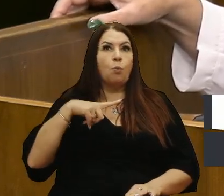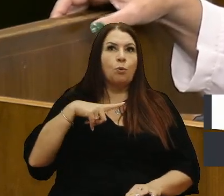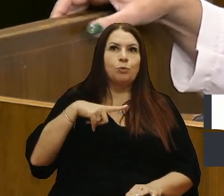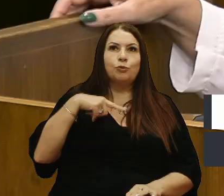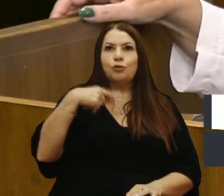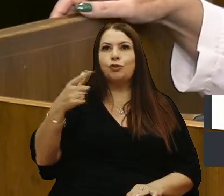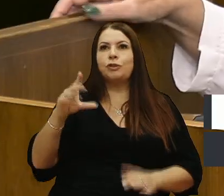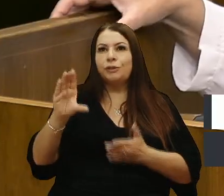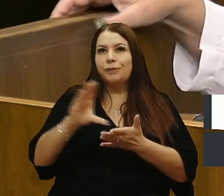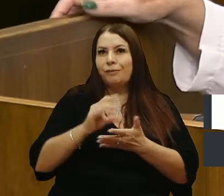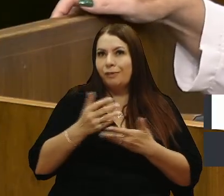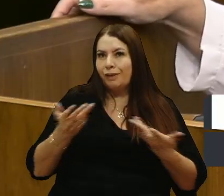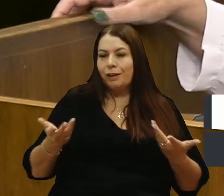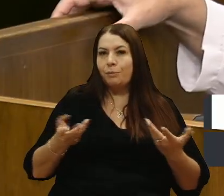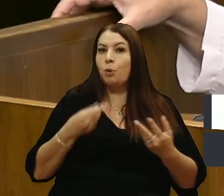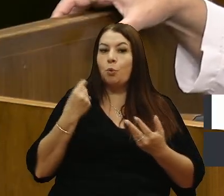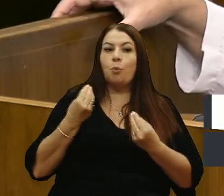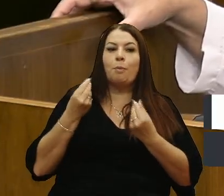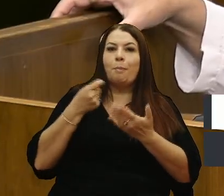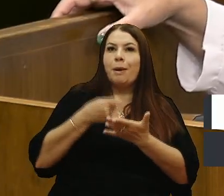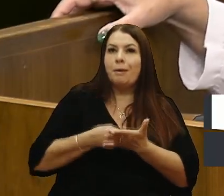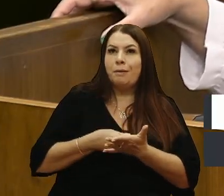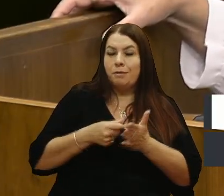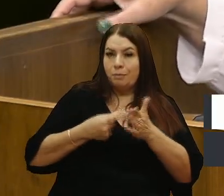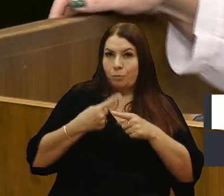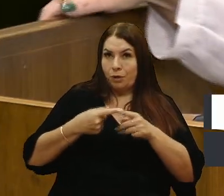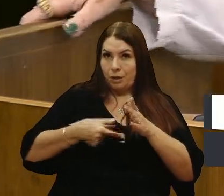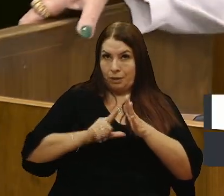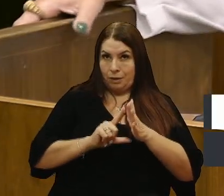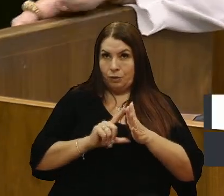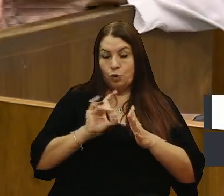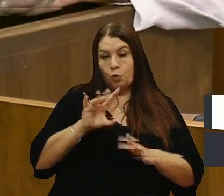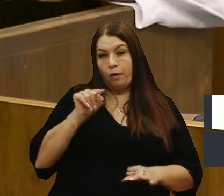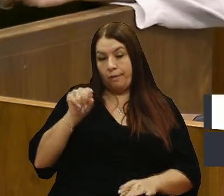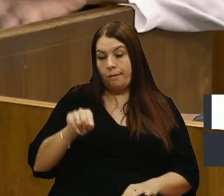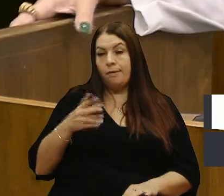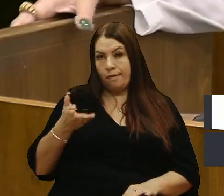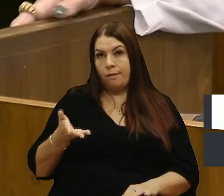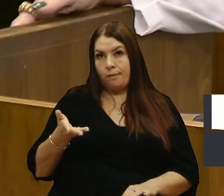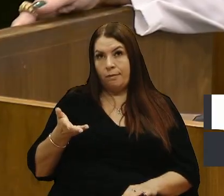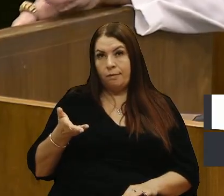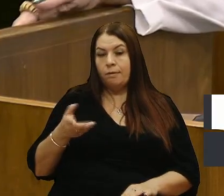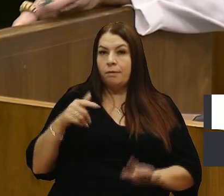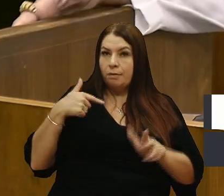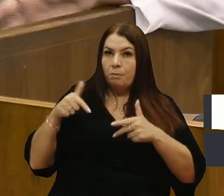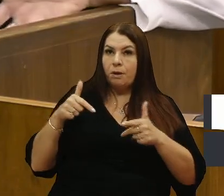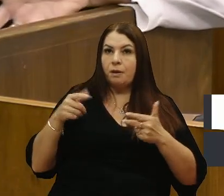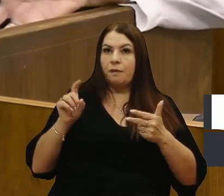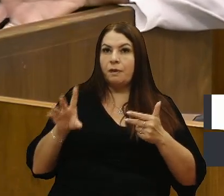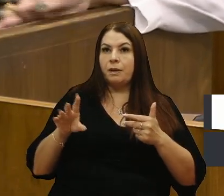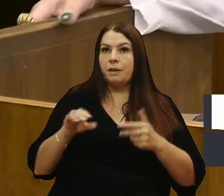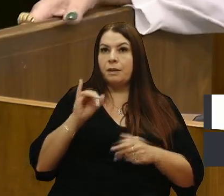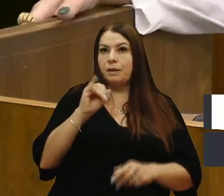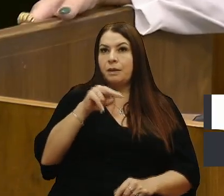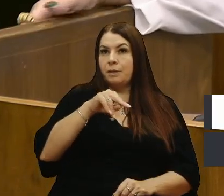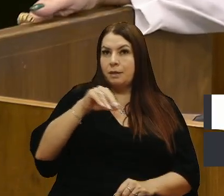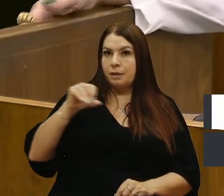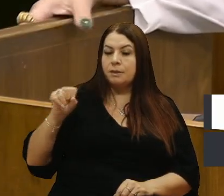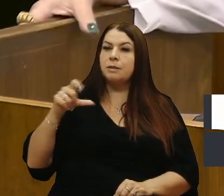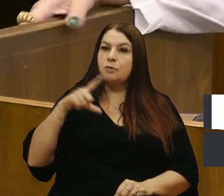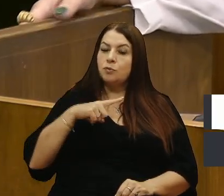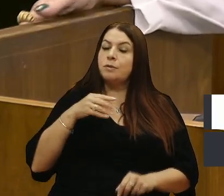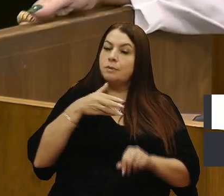essa verba, como pagar, porque antes só quem quem trabalhava pelo INSS